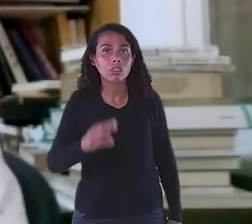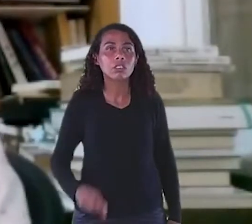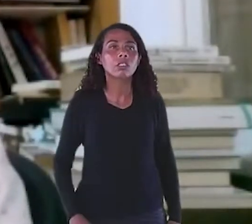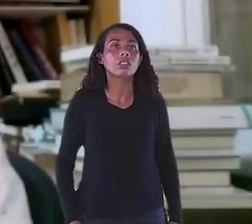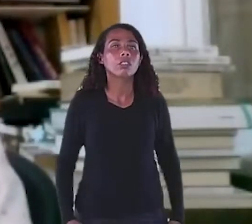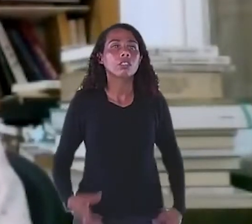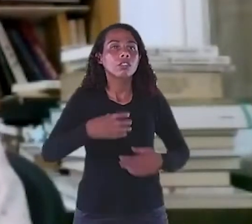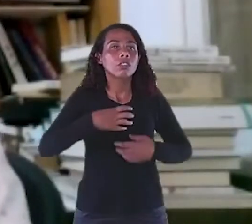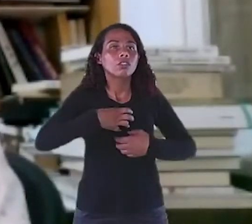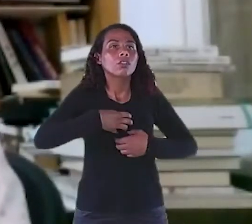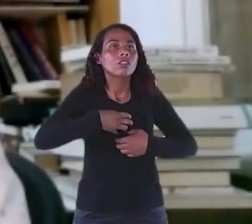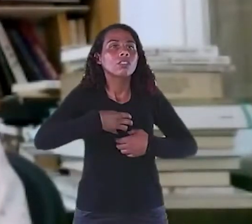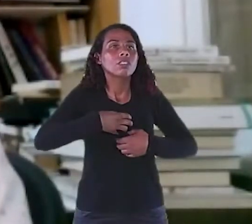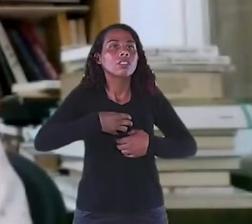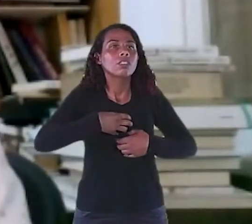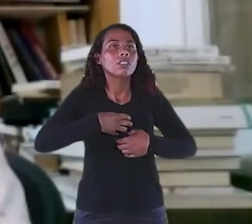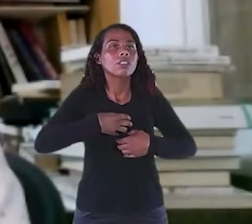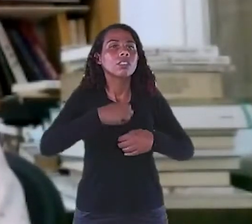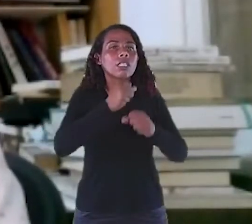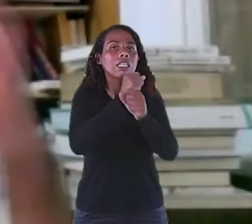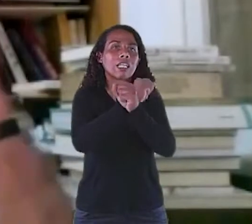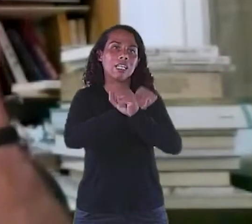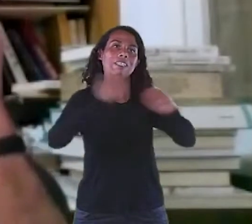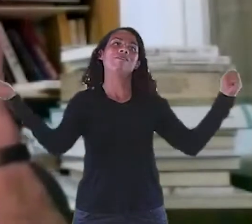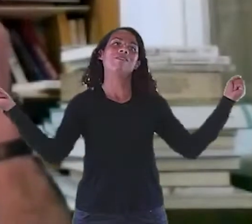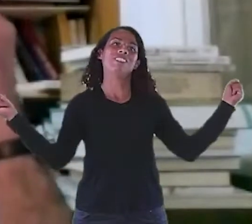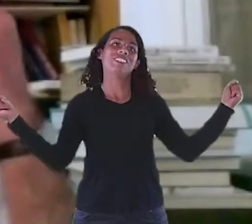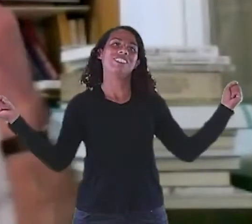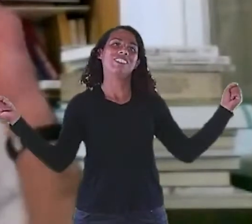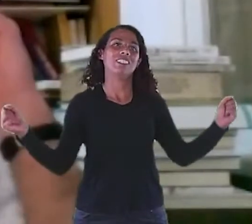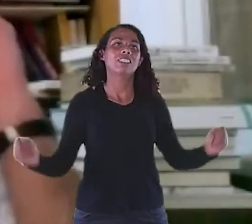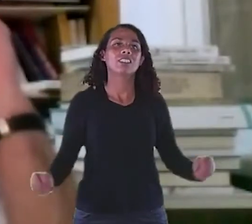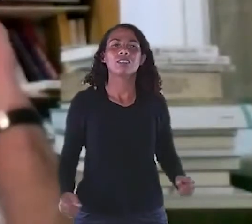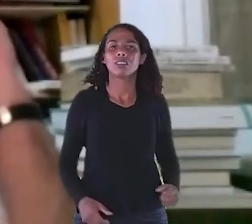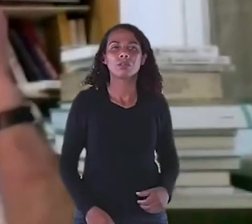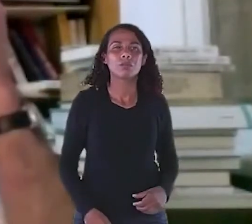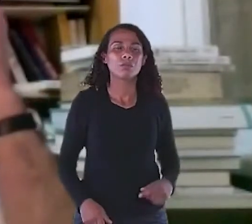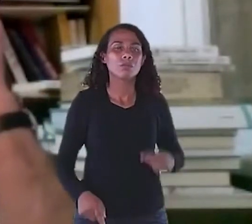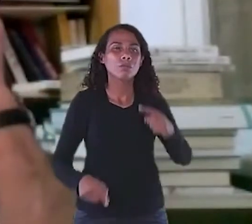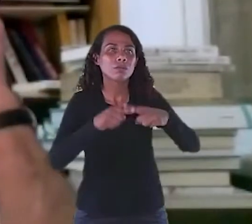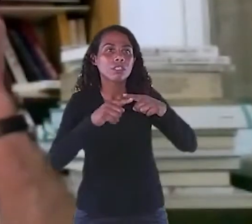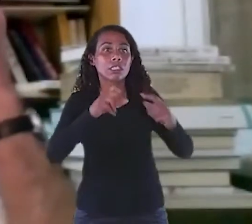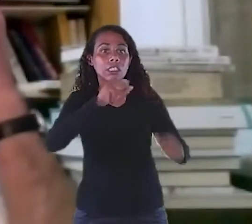absolutamente maravilhosa. Tinha de tudo, né? Eu lembro que tinha